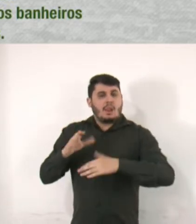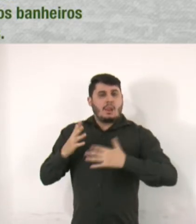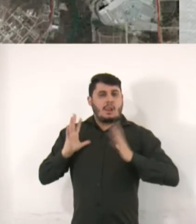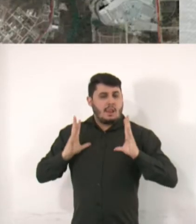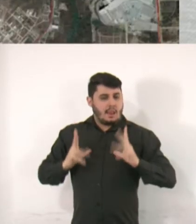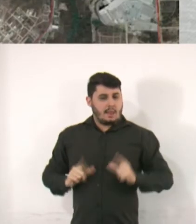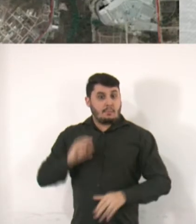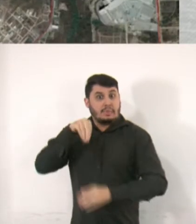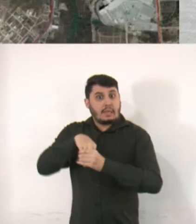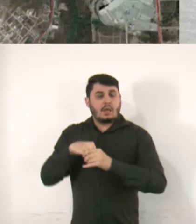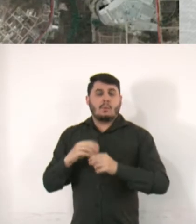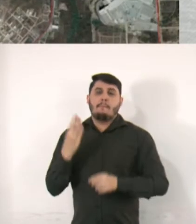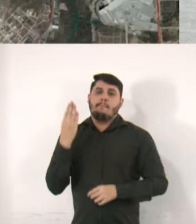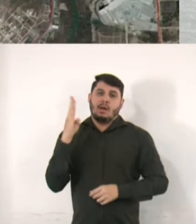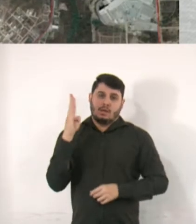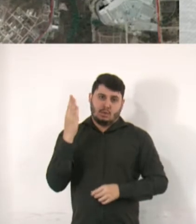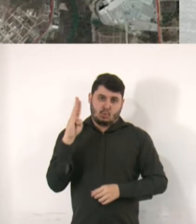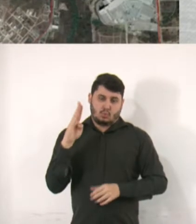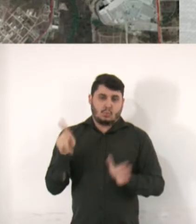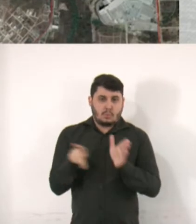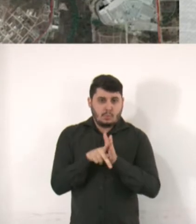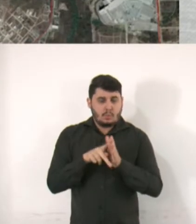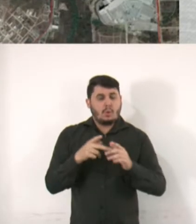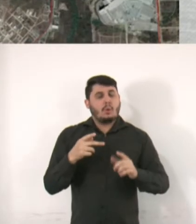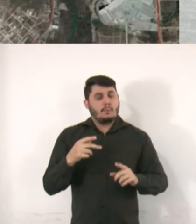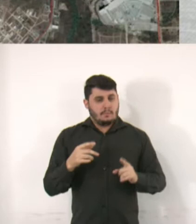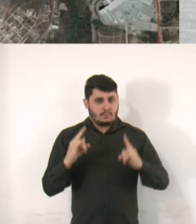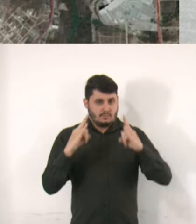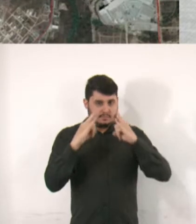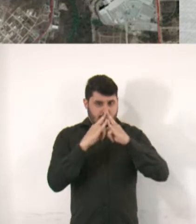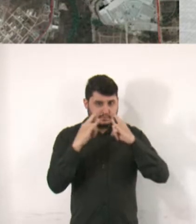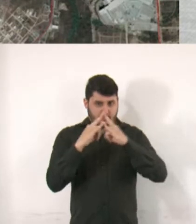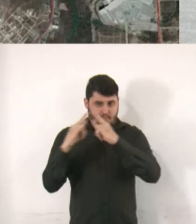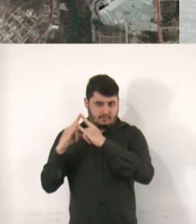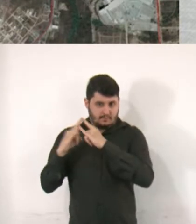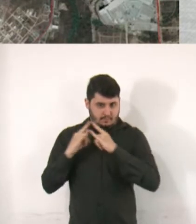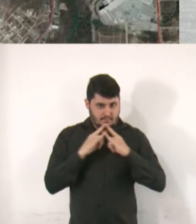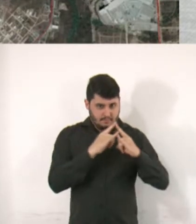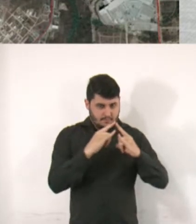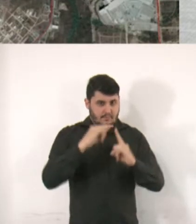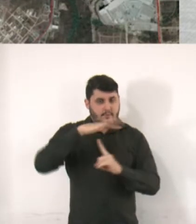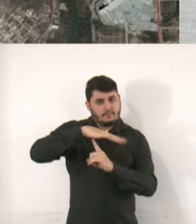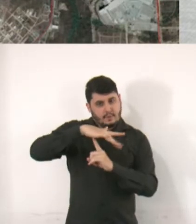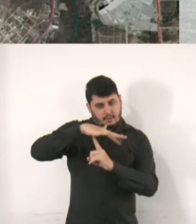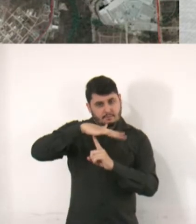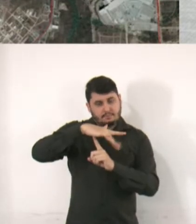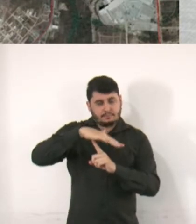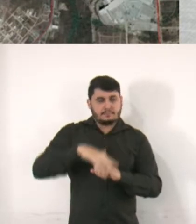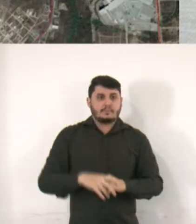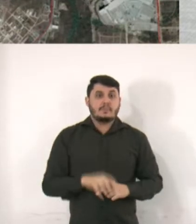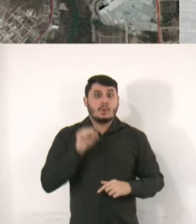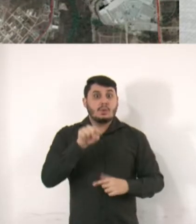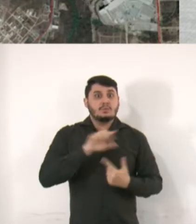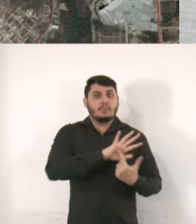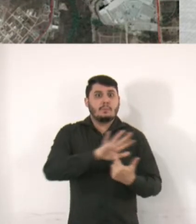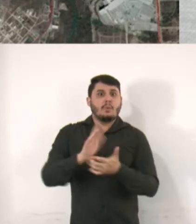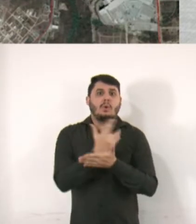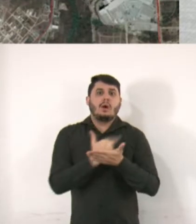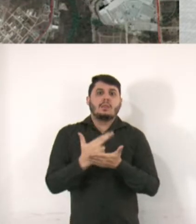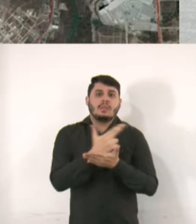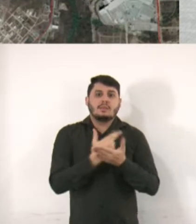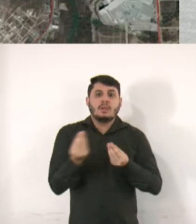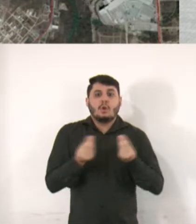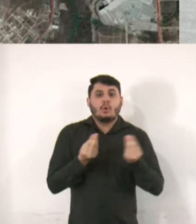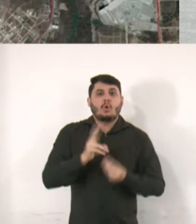sanitizantes. Então aqui está um mapa esquemático das barreiras sanitárias que serão implantadas na